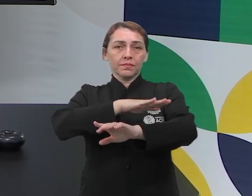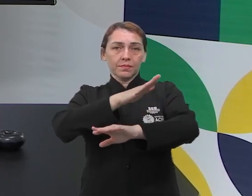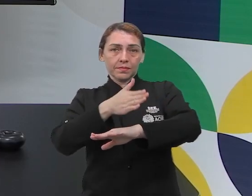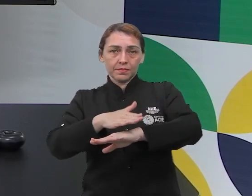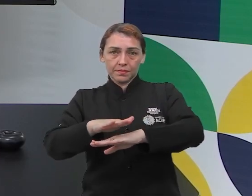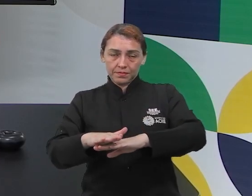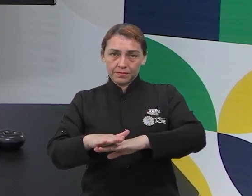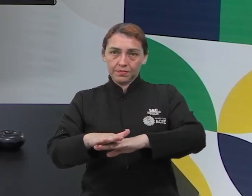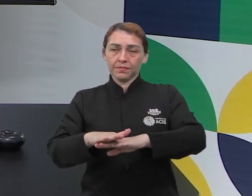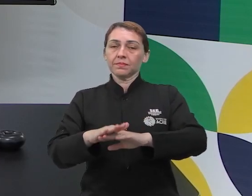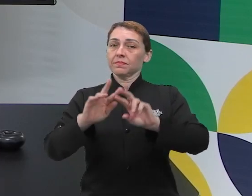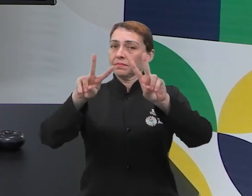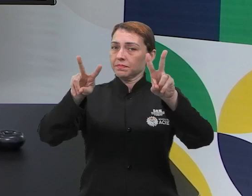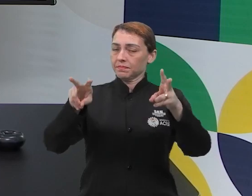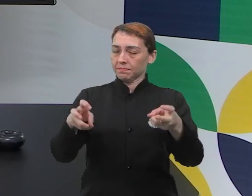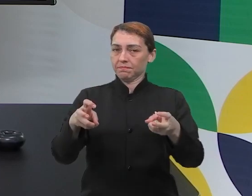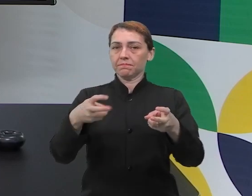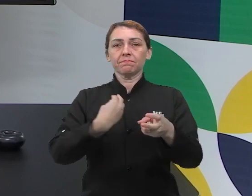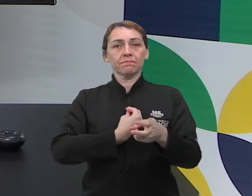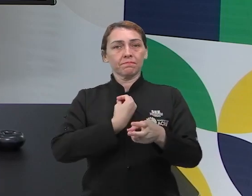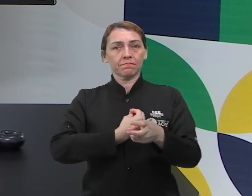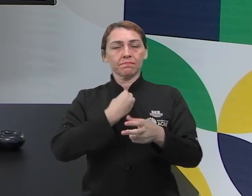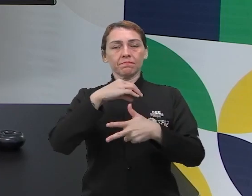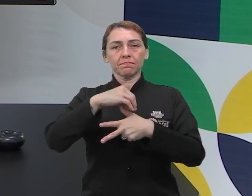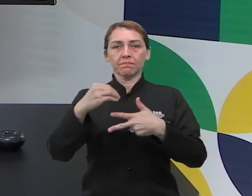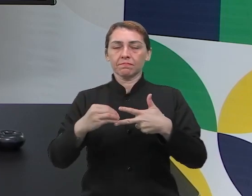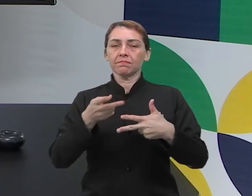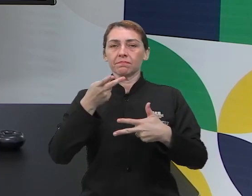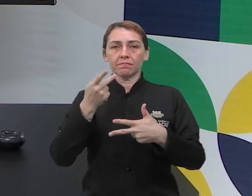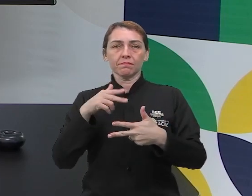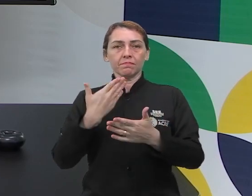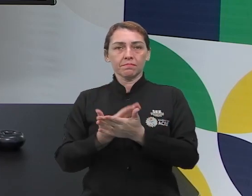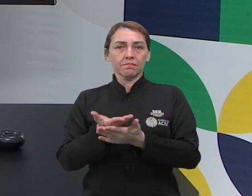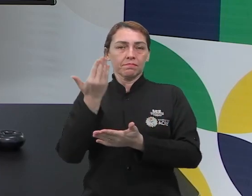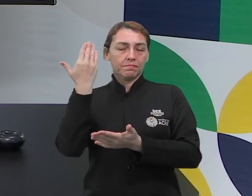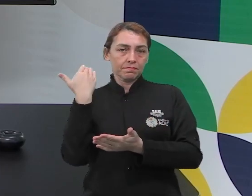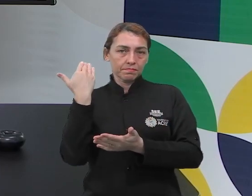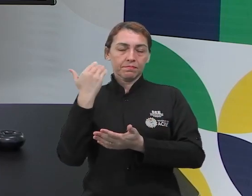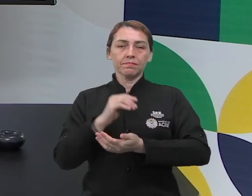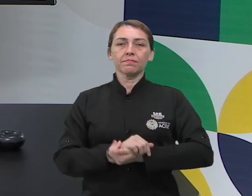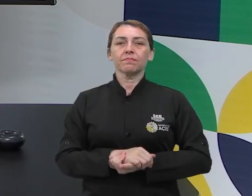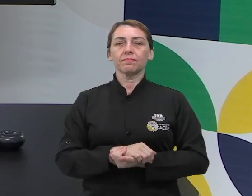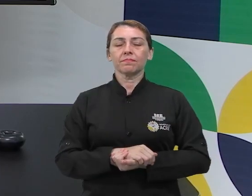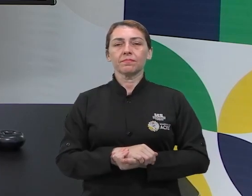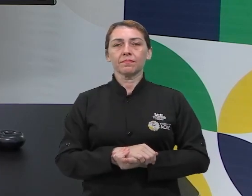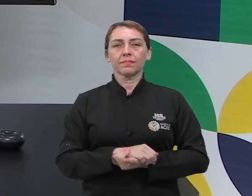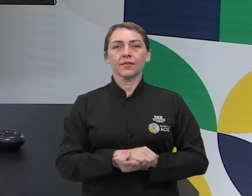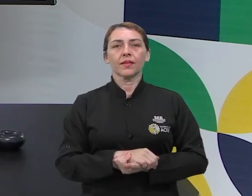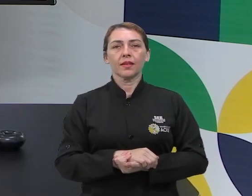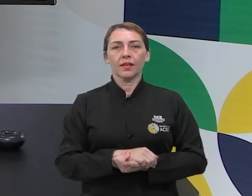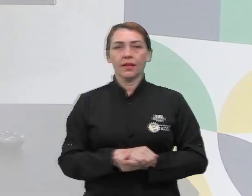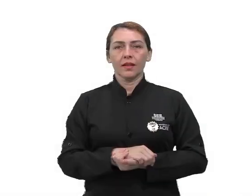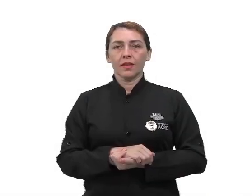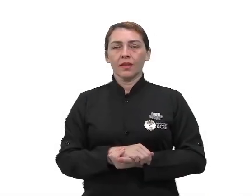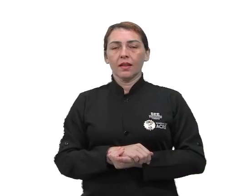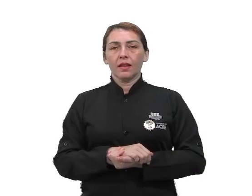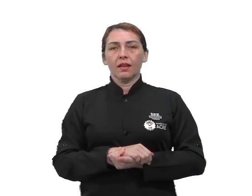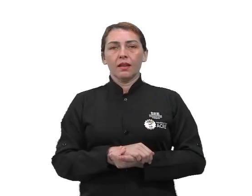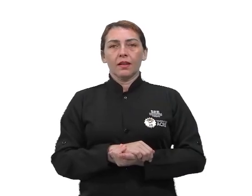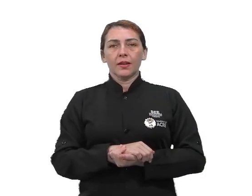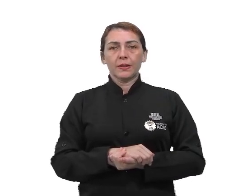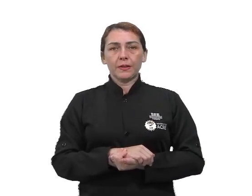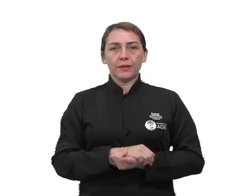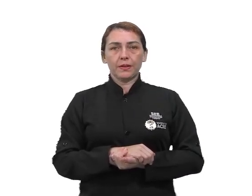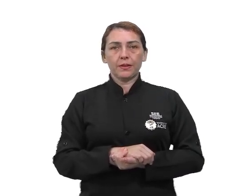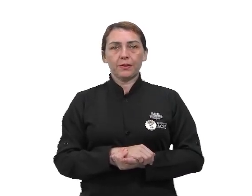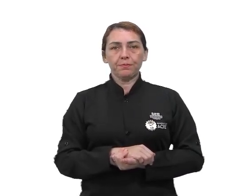relevo, tá? Esse assunto aí que é bem presente no Enem, como eu havia comentado com vocês lá na aula sobre as formas de relevo. Então